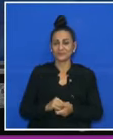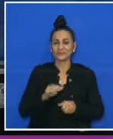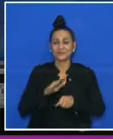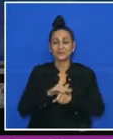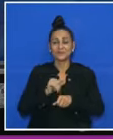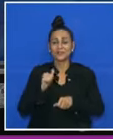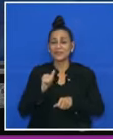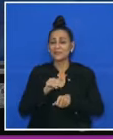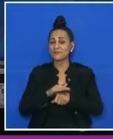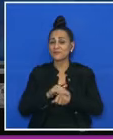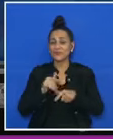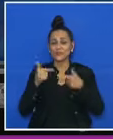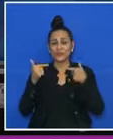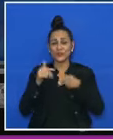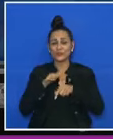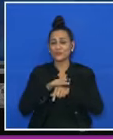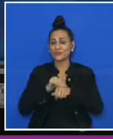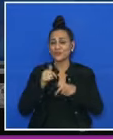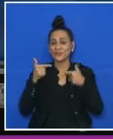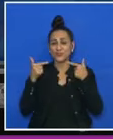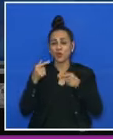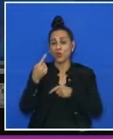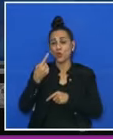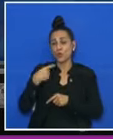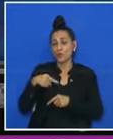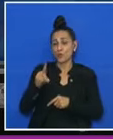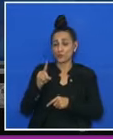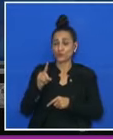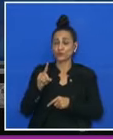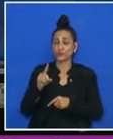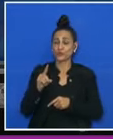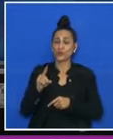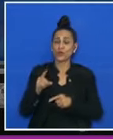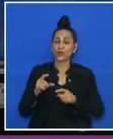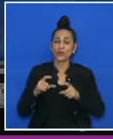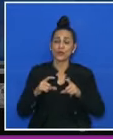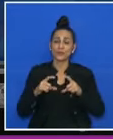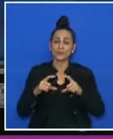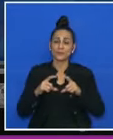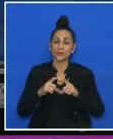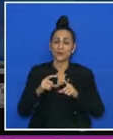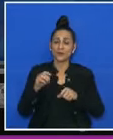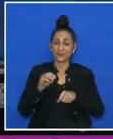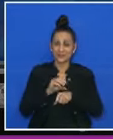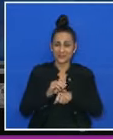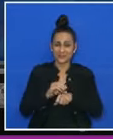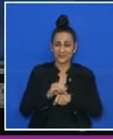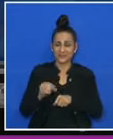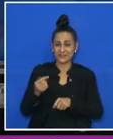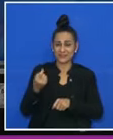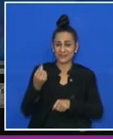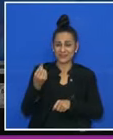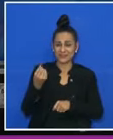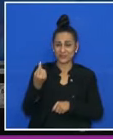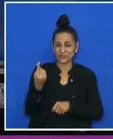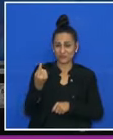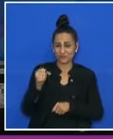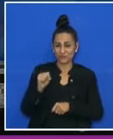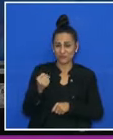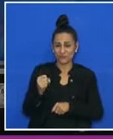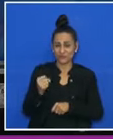Vem sorte, vem sorte, vem sorte. O penúltimo número está na tela. Bola cinza, número 18. Cinza,